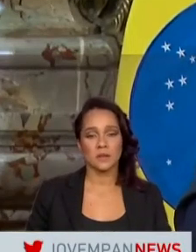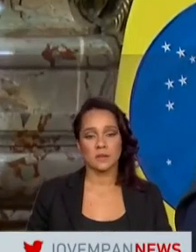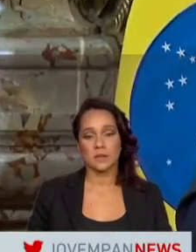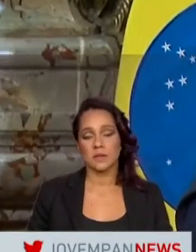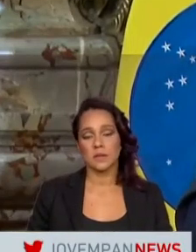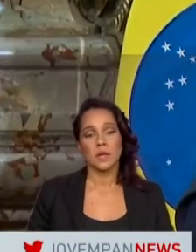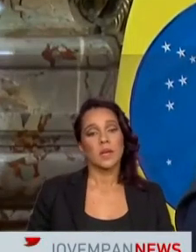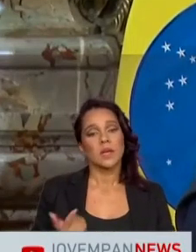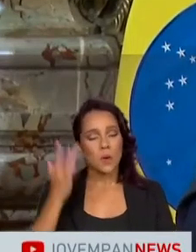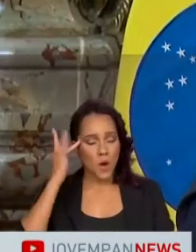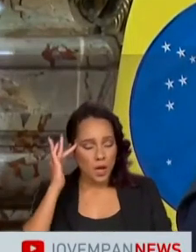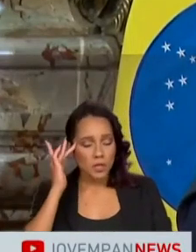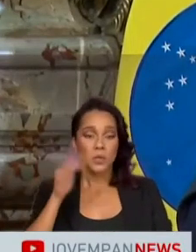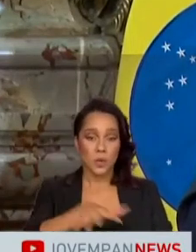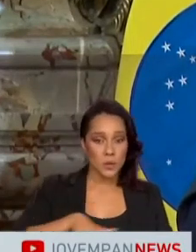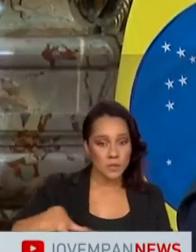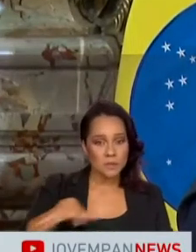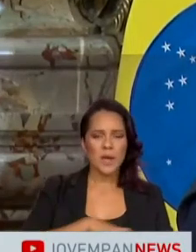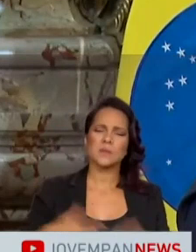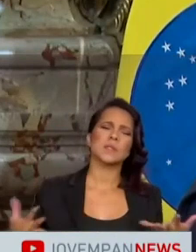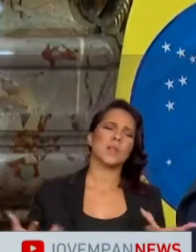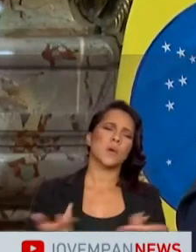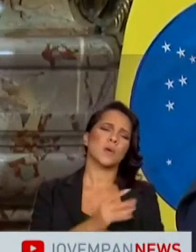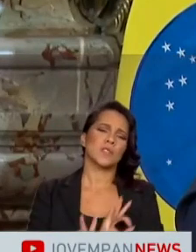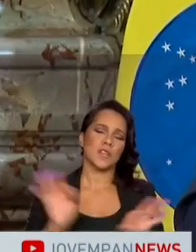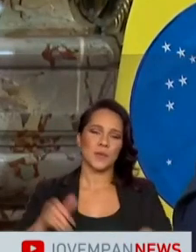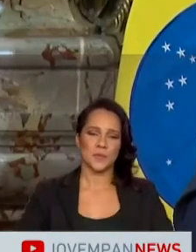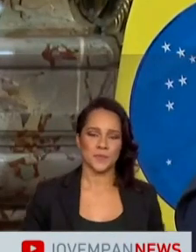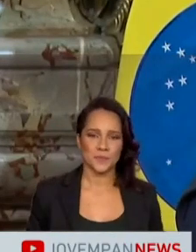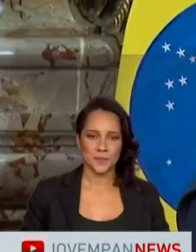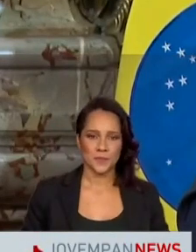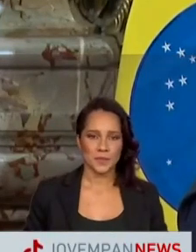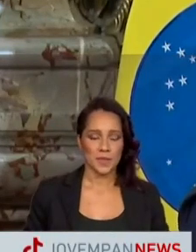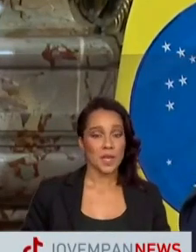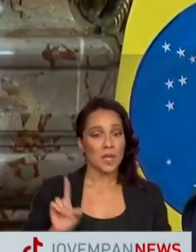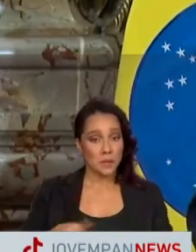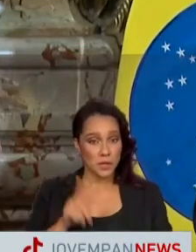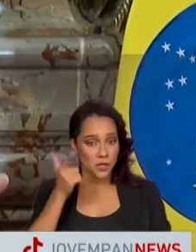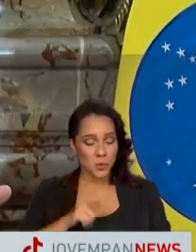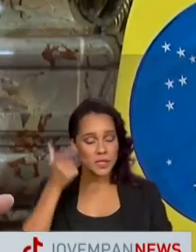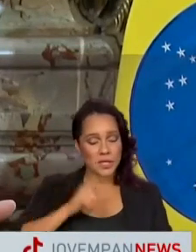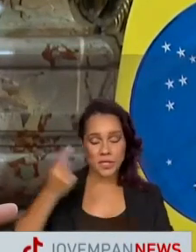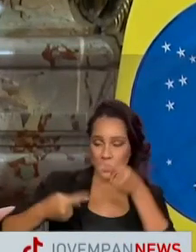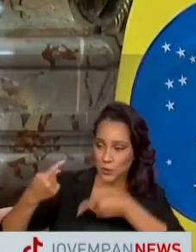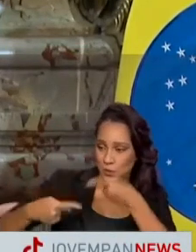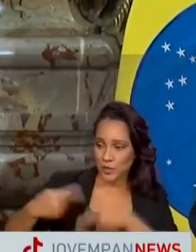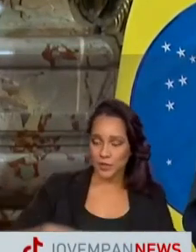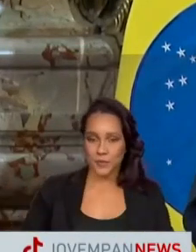Latinoamérica. E eu acho que é um espaço extraordinário. Creo que es un espacio extraordinario. Para que a gente possa discutir.